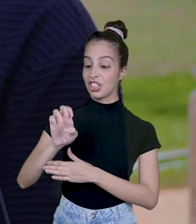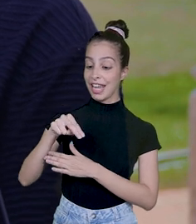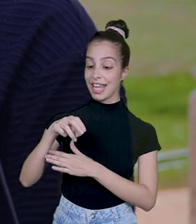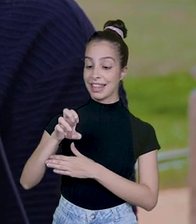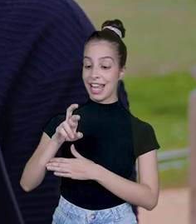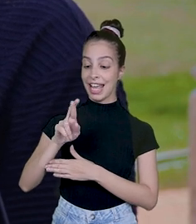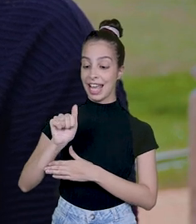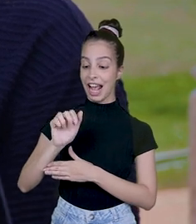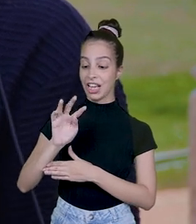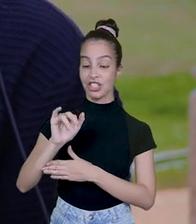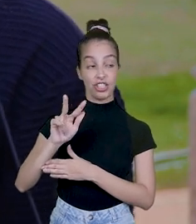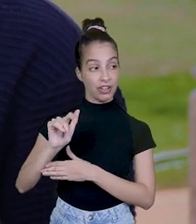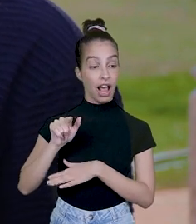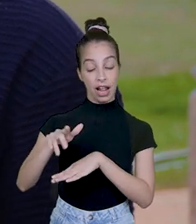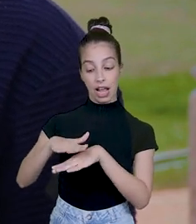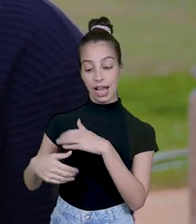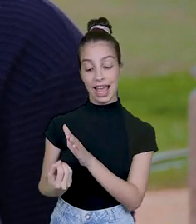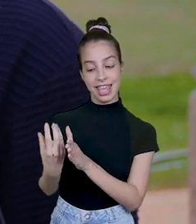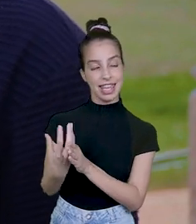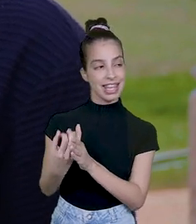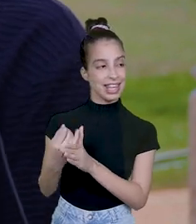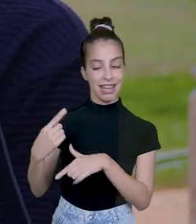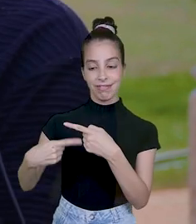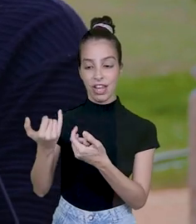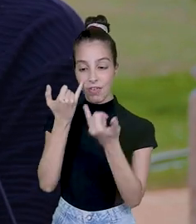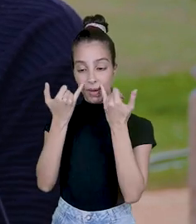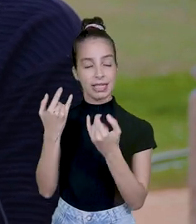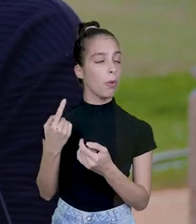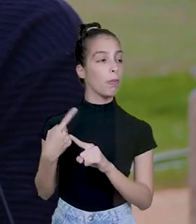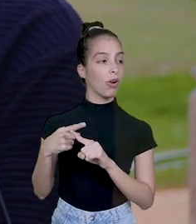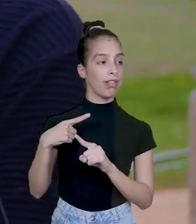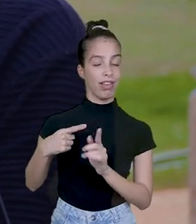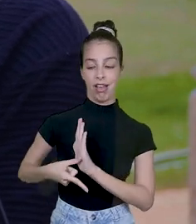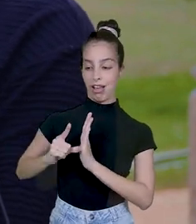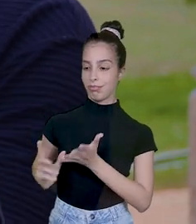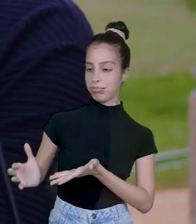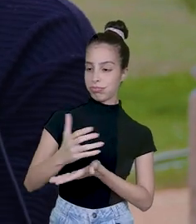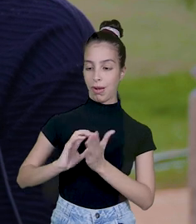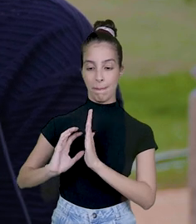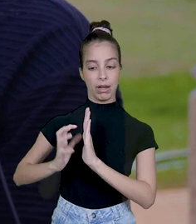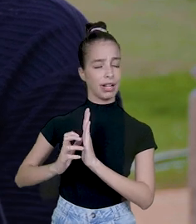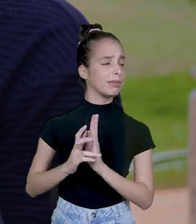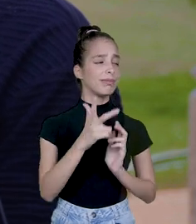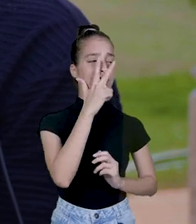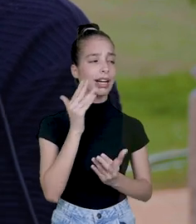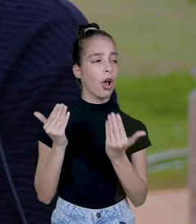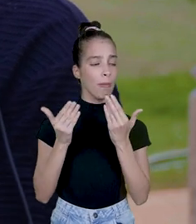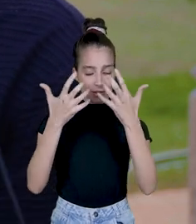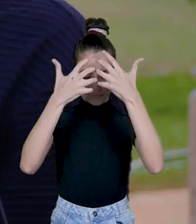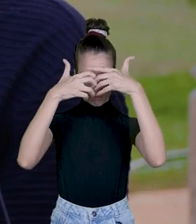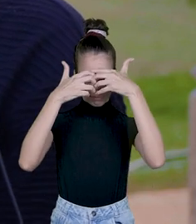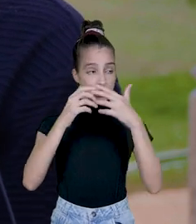ela cria as informações a partir de um grande banco de dados como se fosse um cérebro humano que se você me perguntar alguma coisa